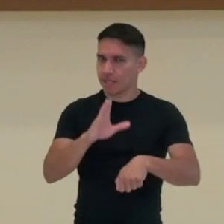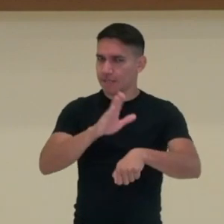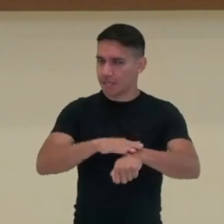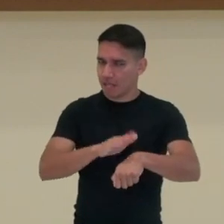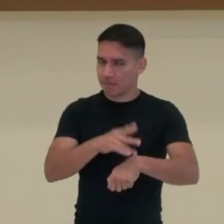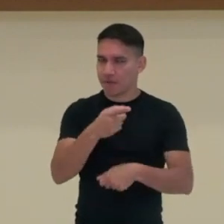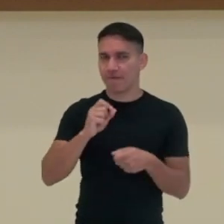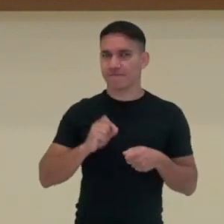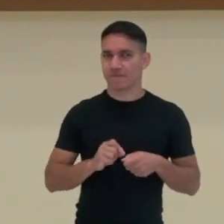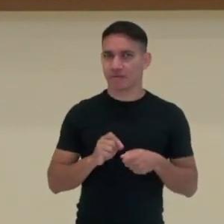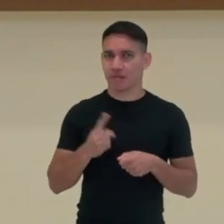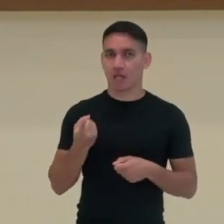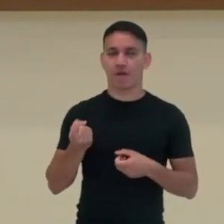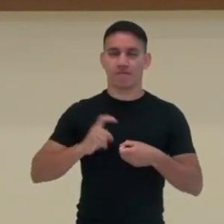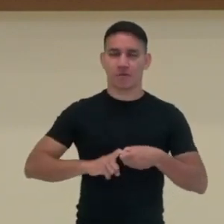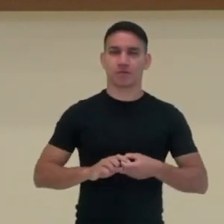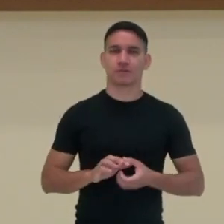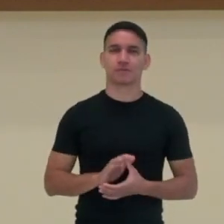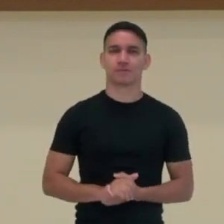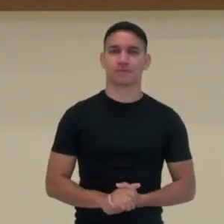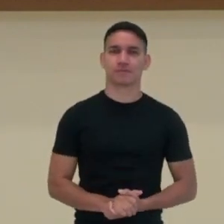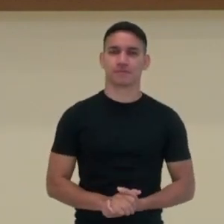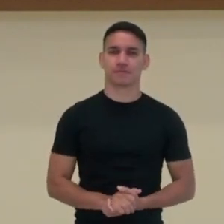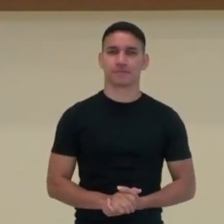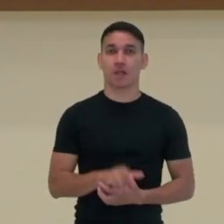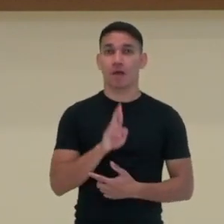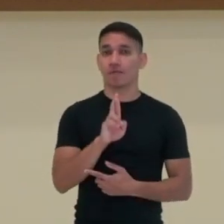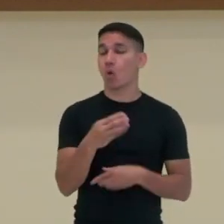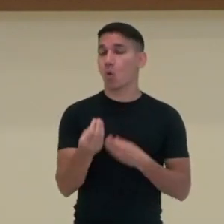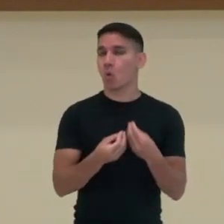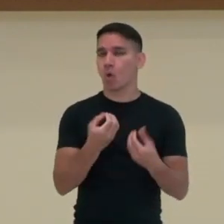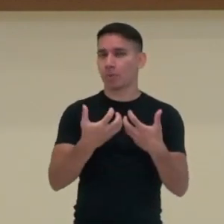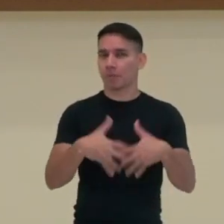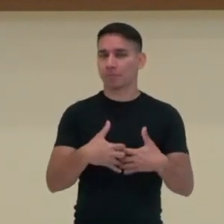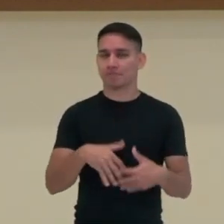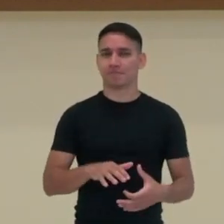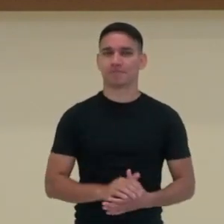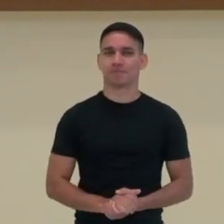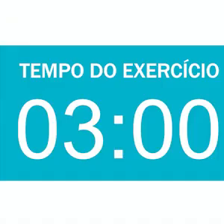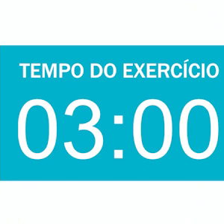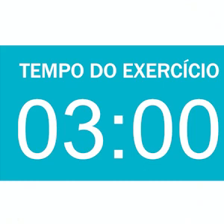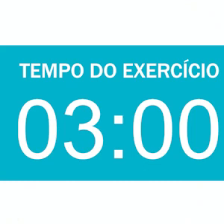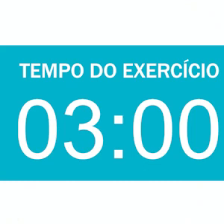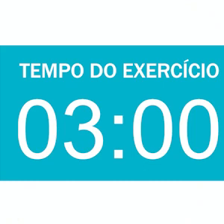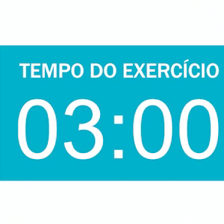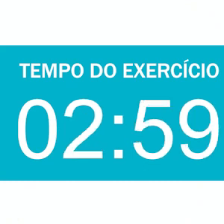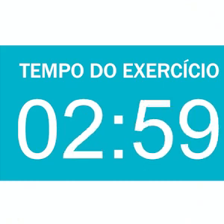aquele tempinho para vocês e eu já retomo aqui para a gente ver como é que fica essa classificação.